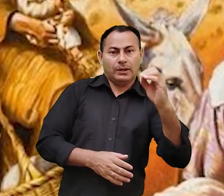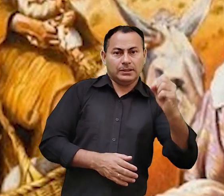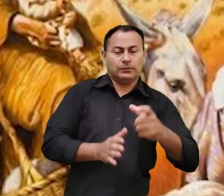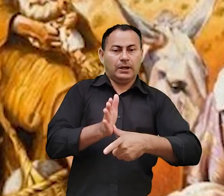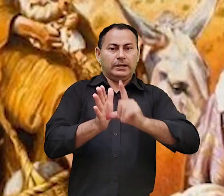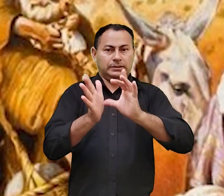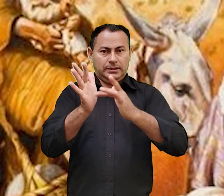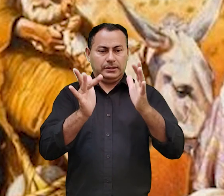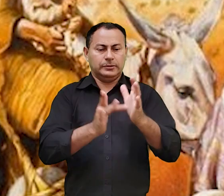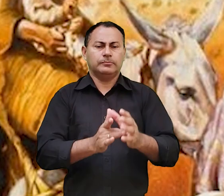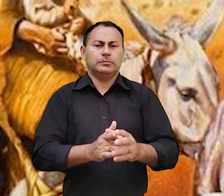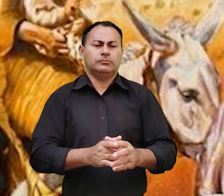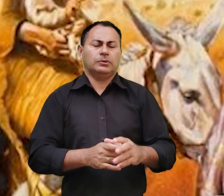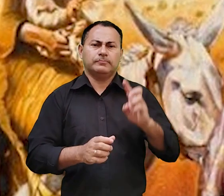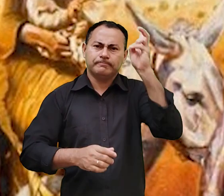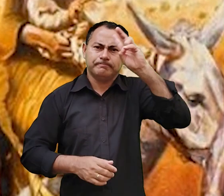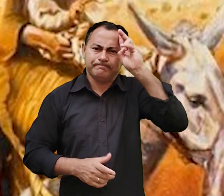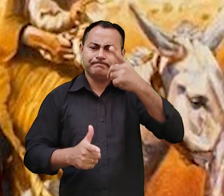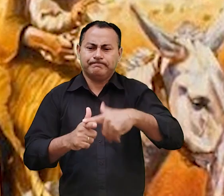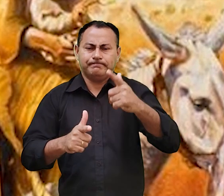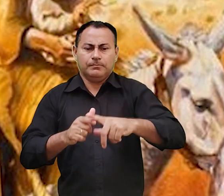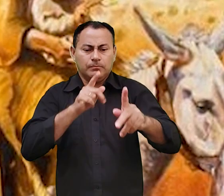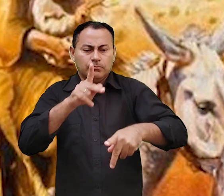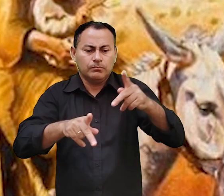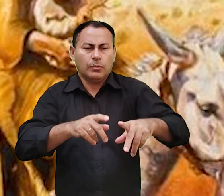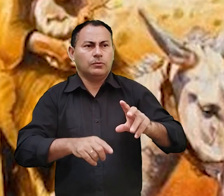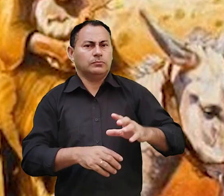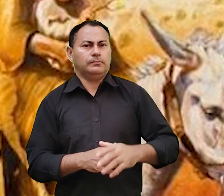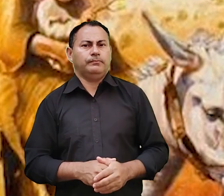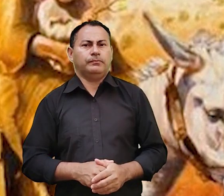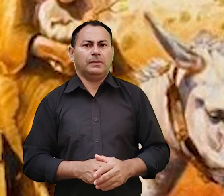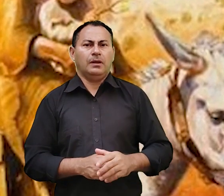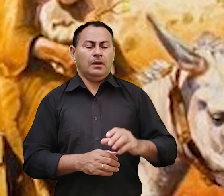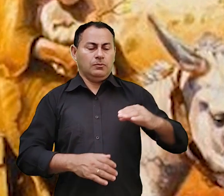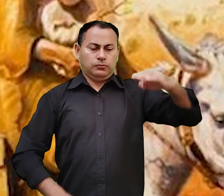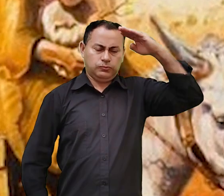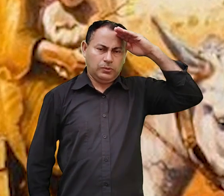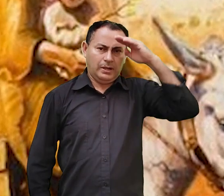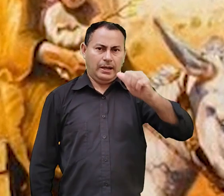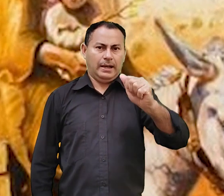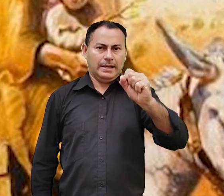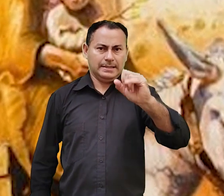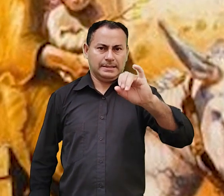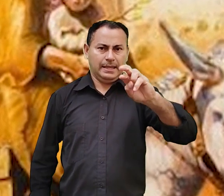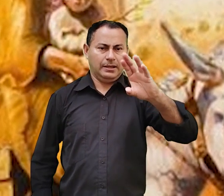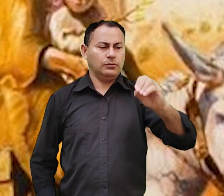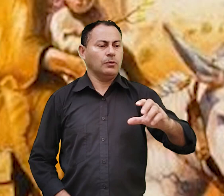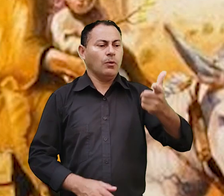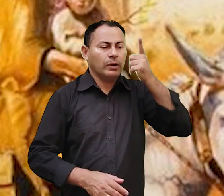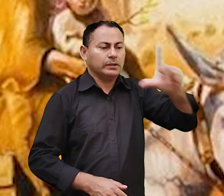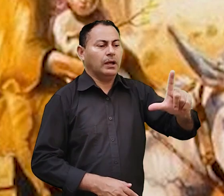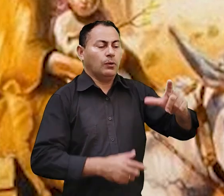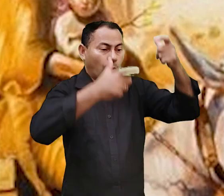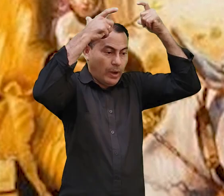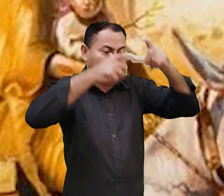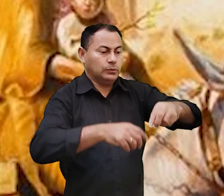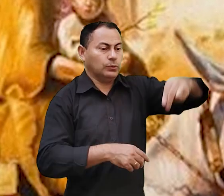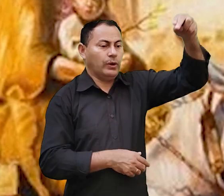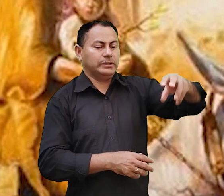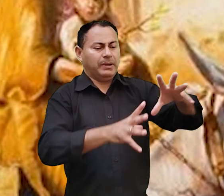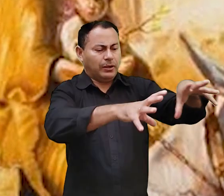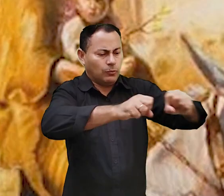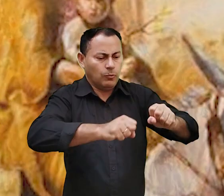um período problemático na história do povo. Os exércitos assírios conquistaram o reino do norte e levaram o povo para